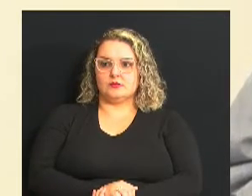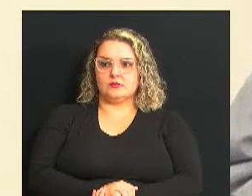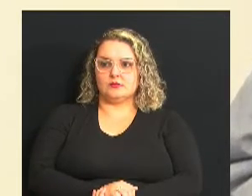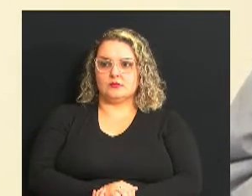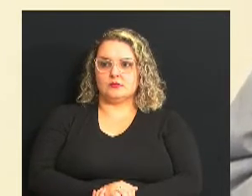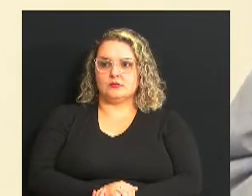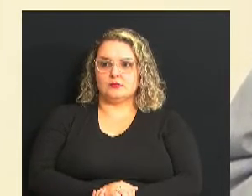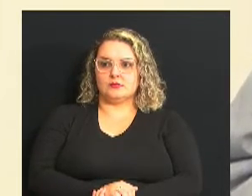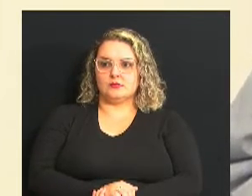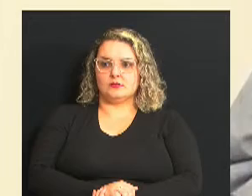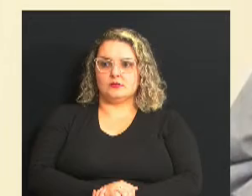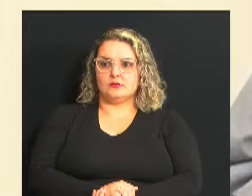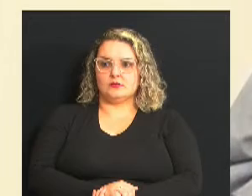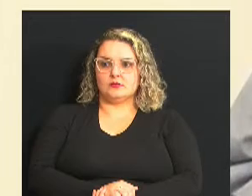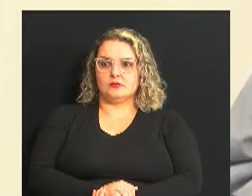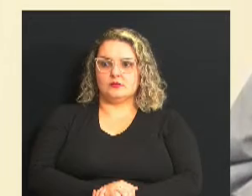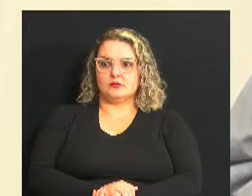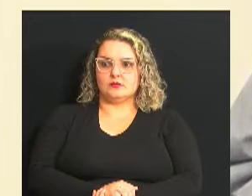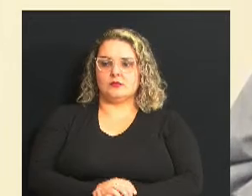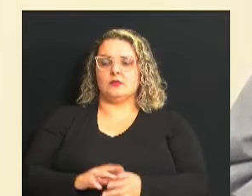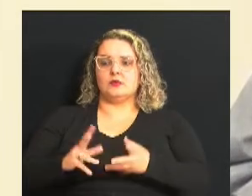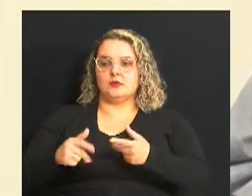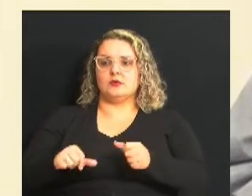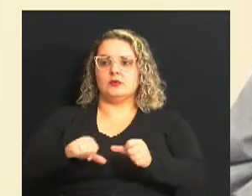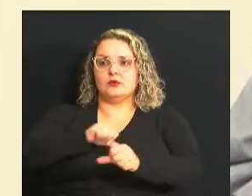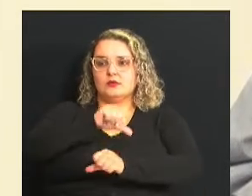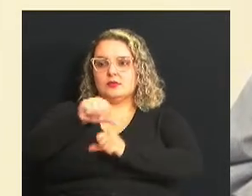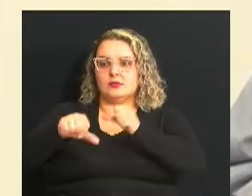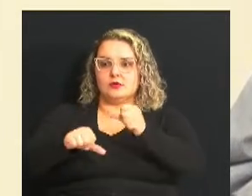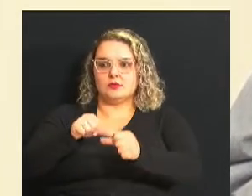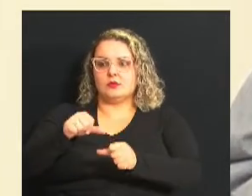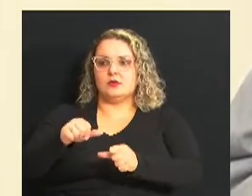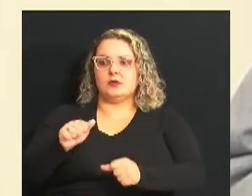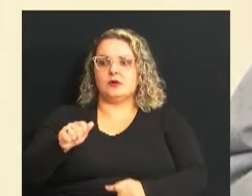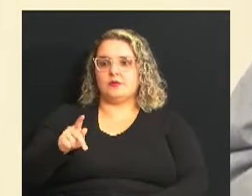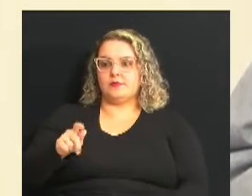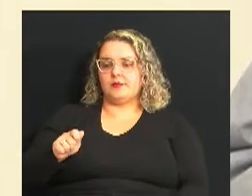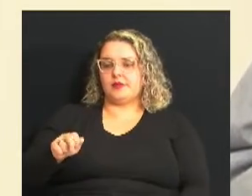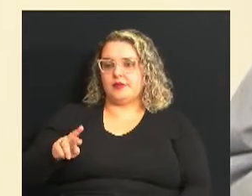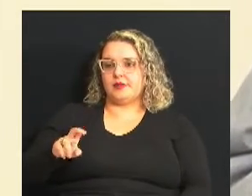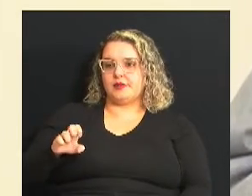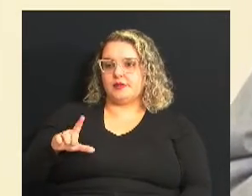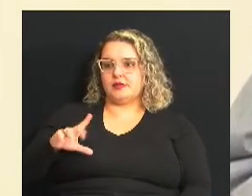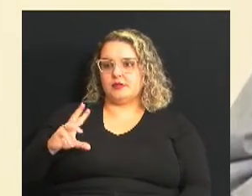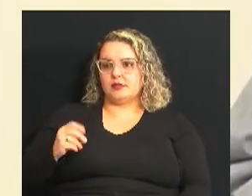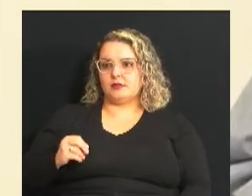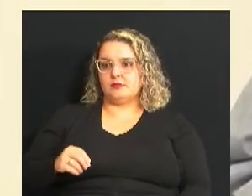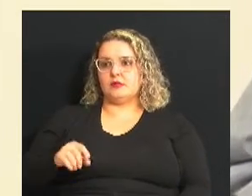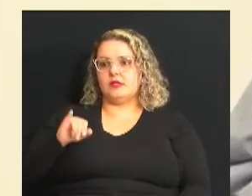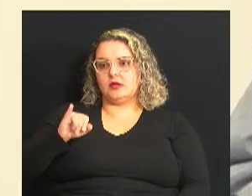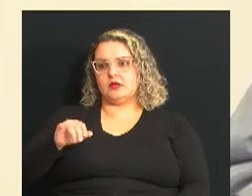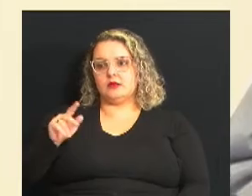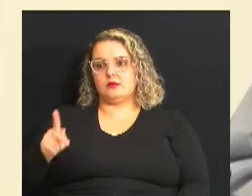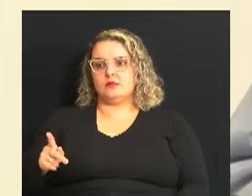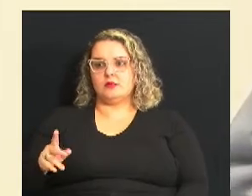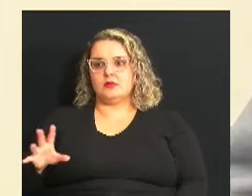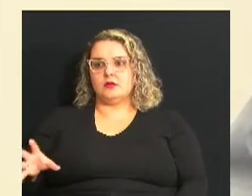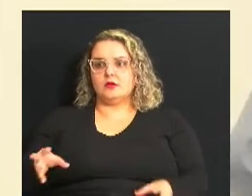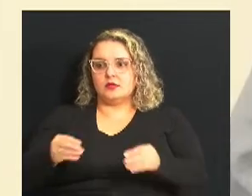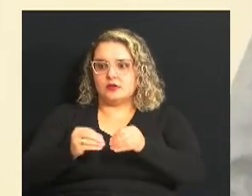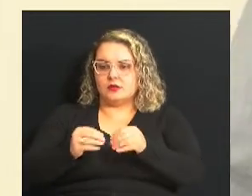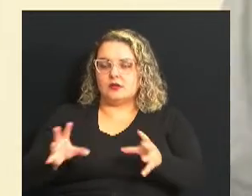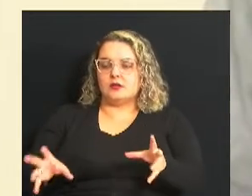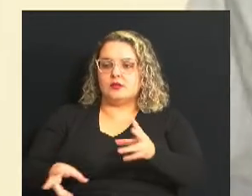migrações, fez toda a conversão de aparelho para IP e culminou, esse ano a gente conseguiu